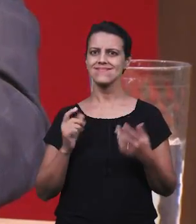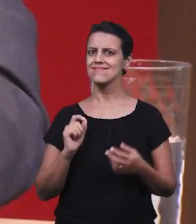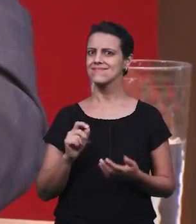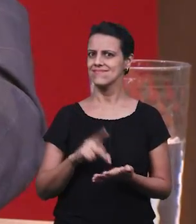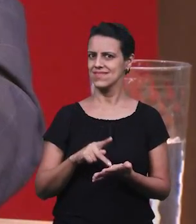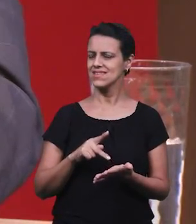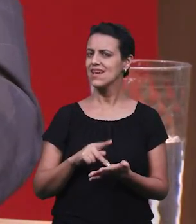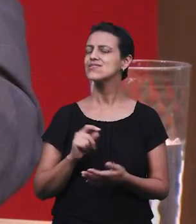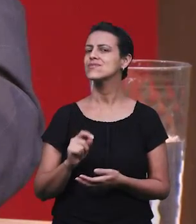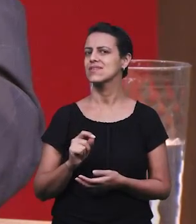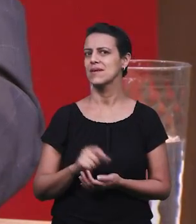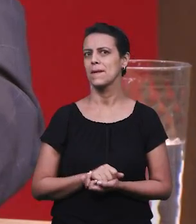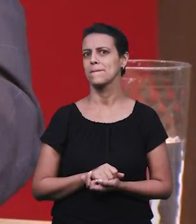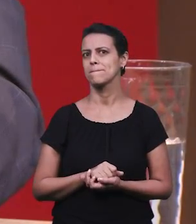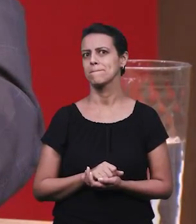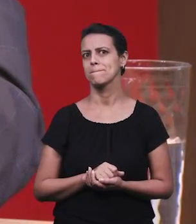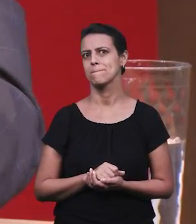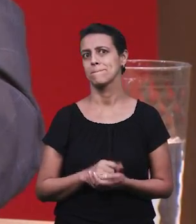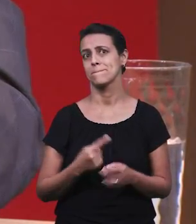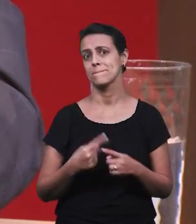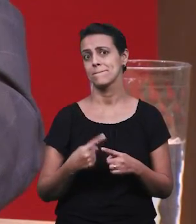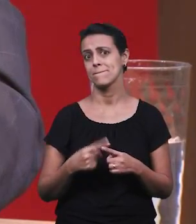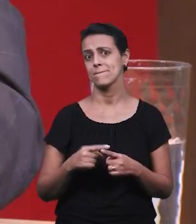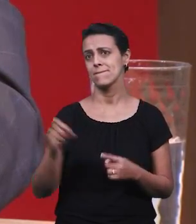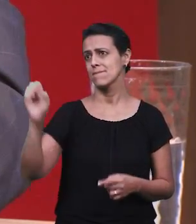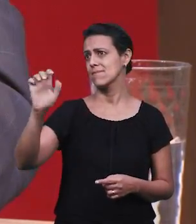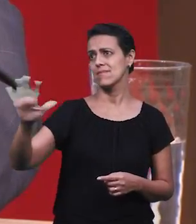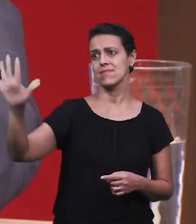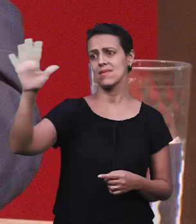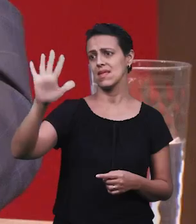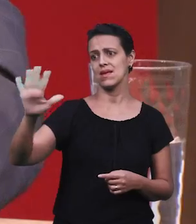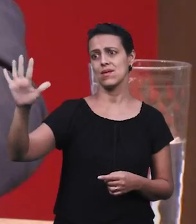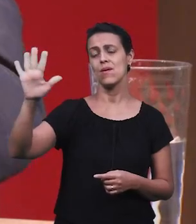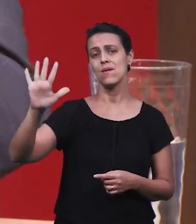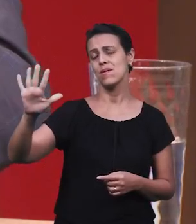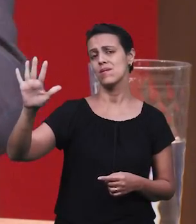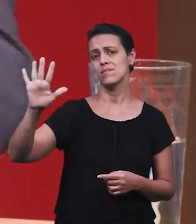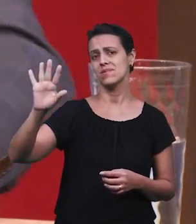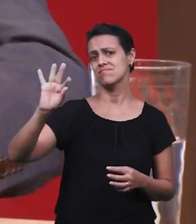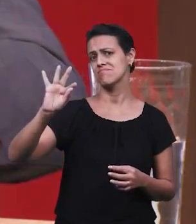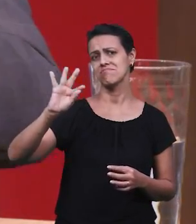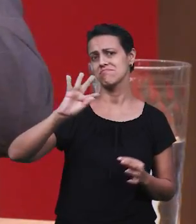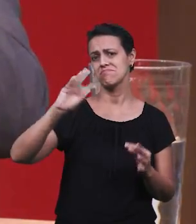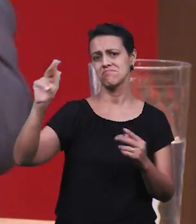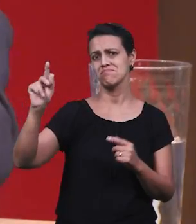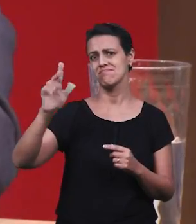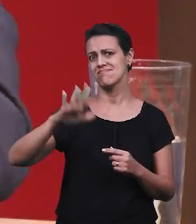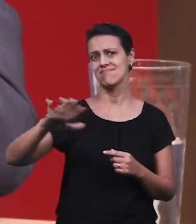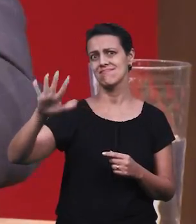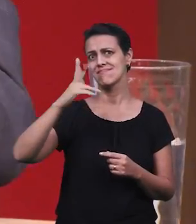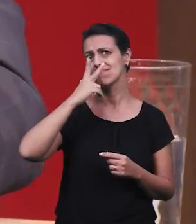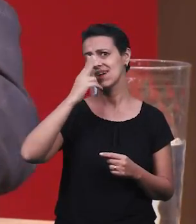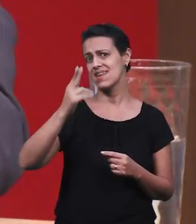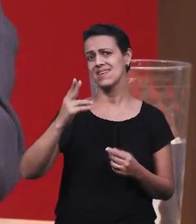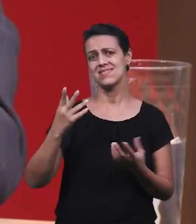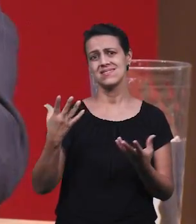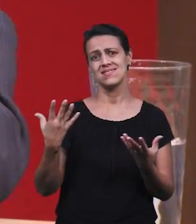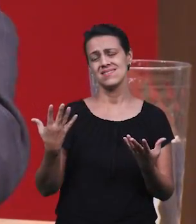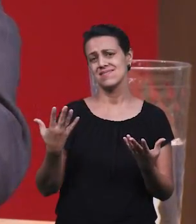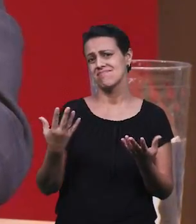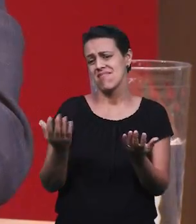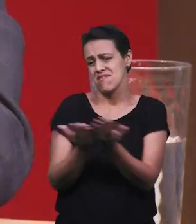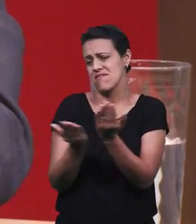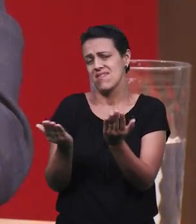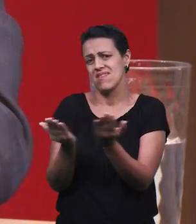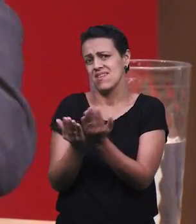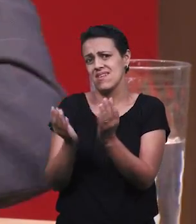verdade, porque o continente europeu tudo, né, já está massificado com relação